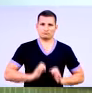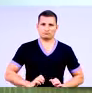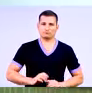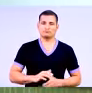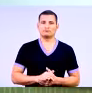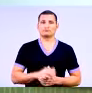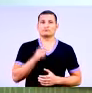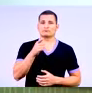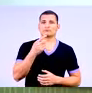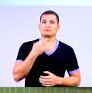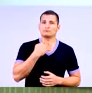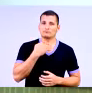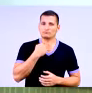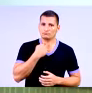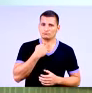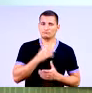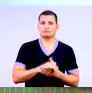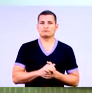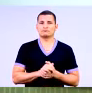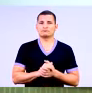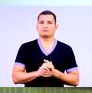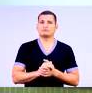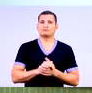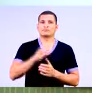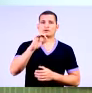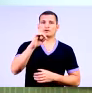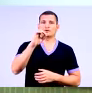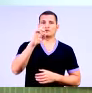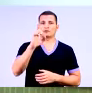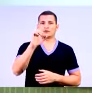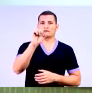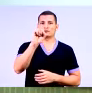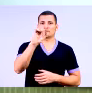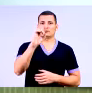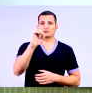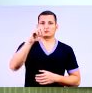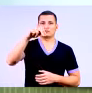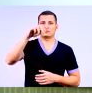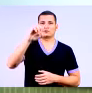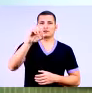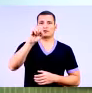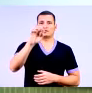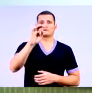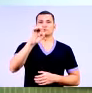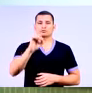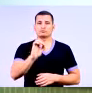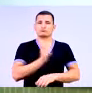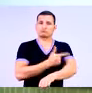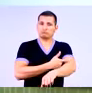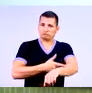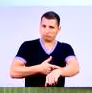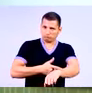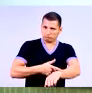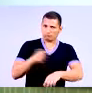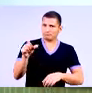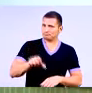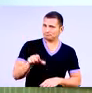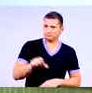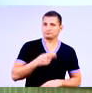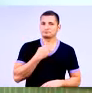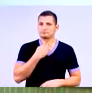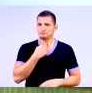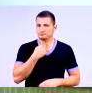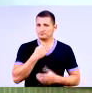não pode ser desonesto, né? Então, se você for, é muito mais o que você não